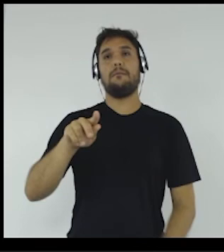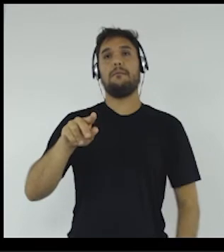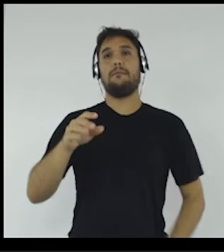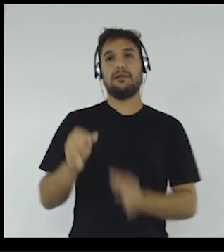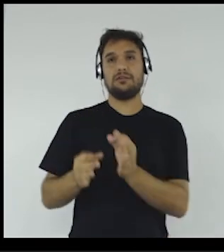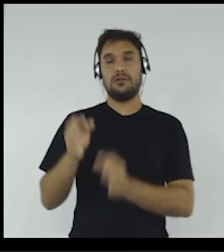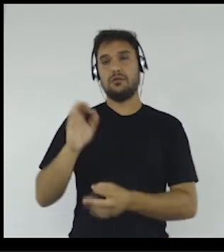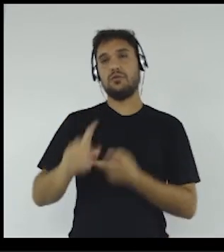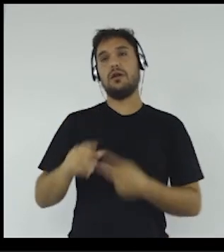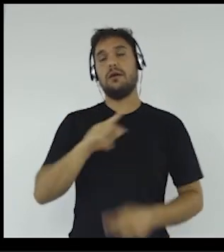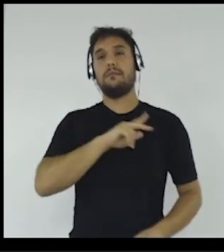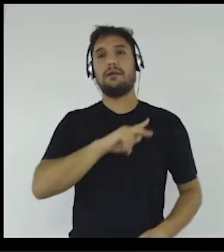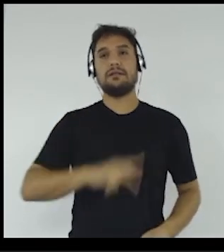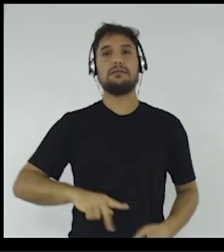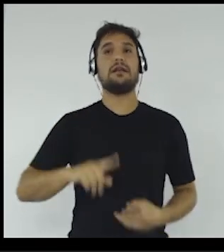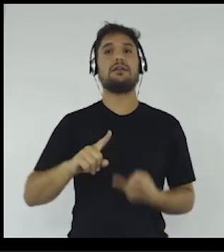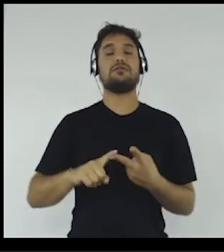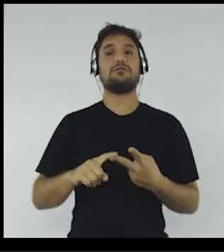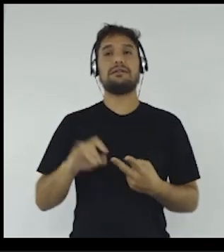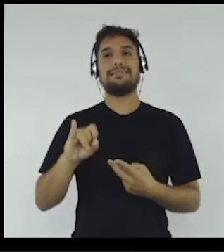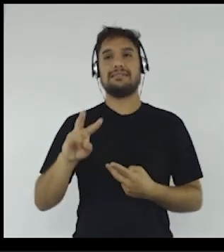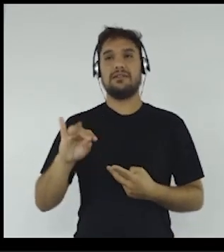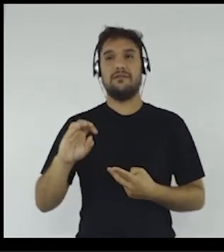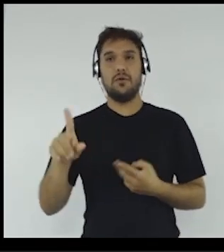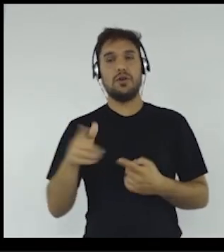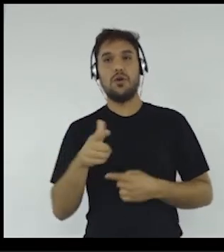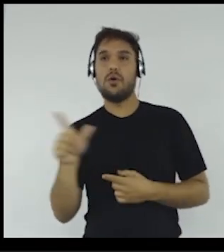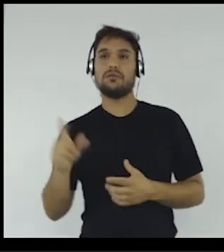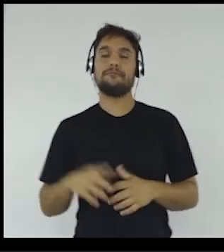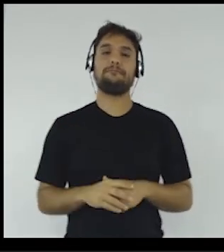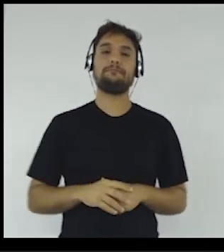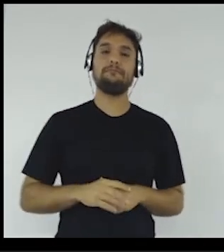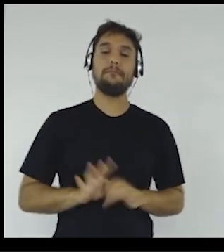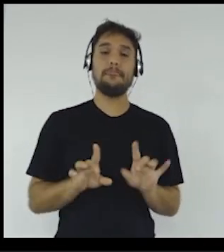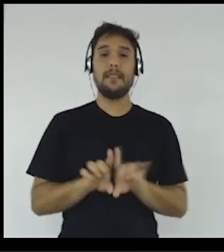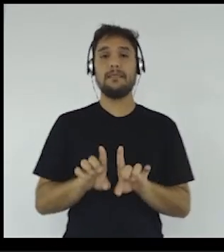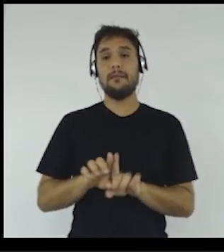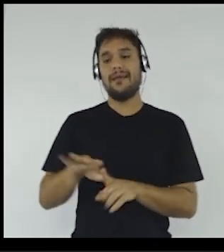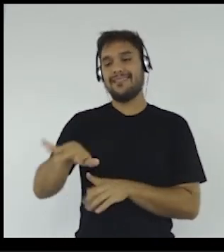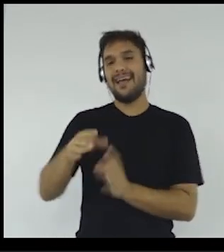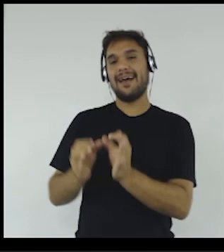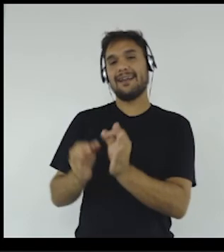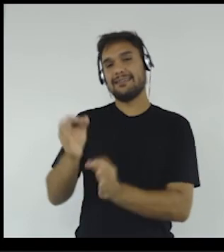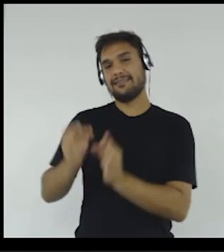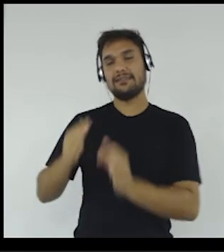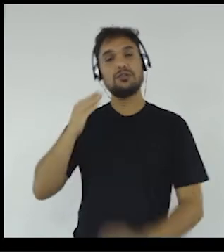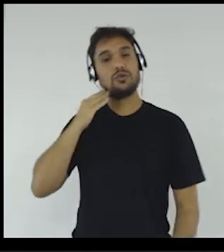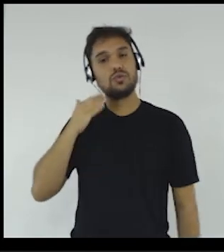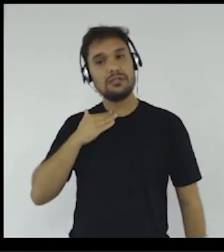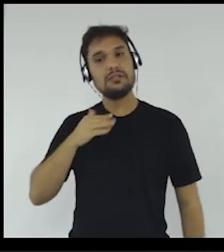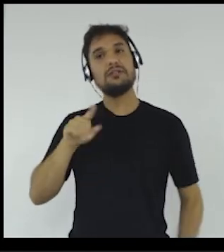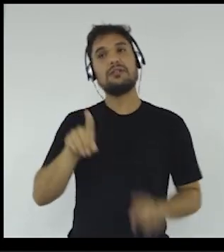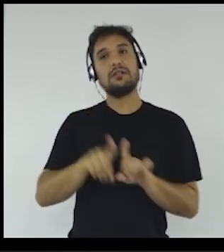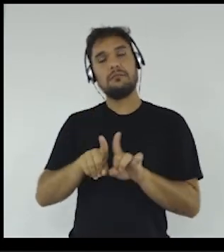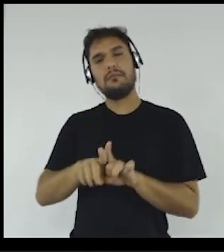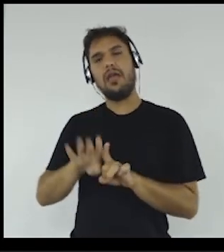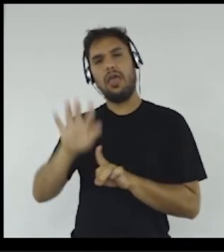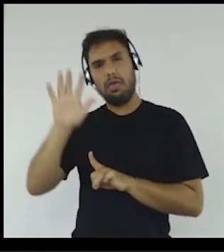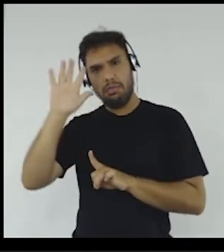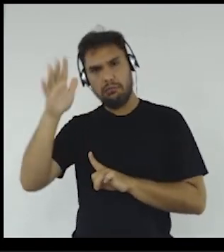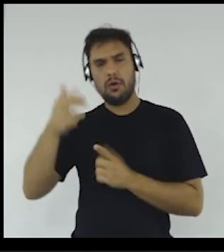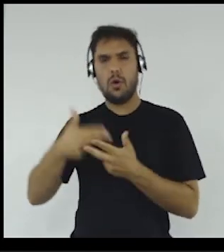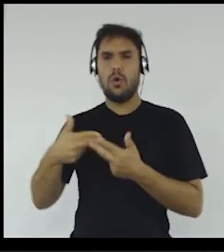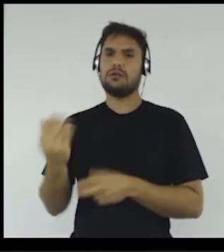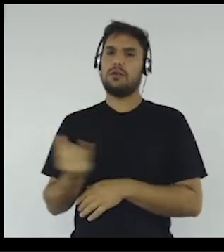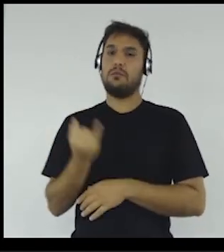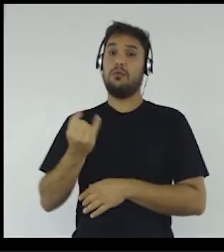10ª Câmara Civil, dentre outras. Na magistratura, destacou-se com julgados relevantes,